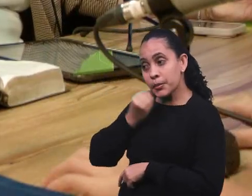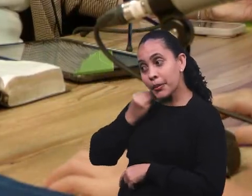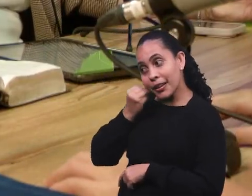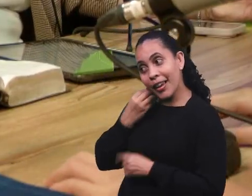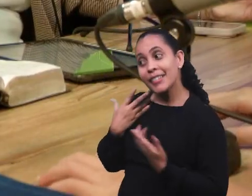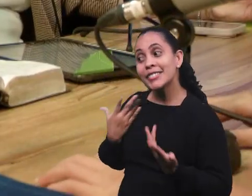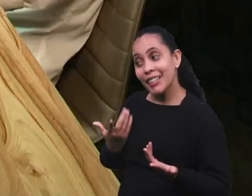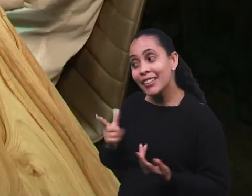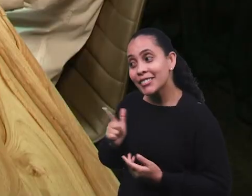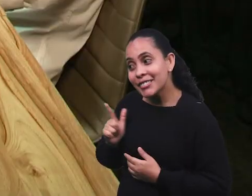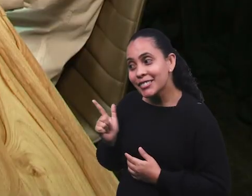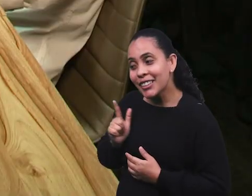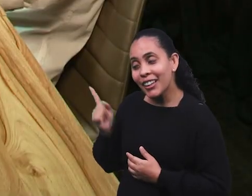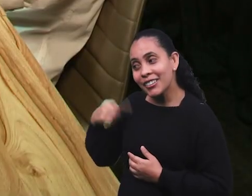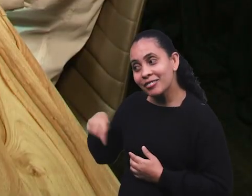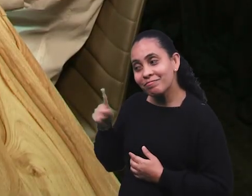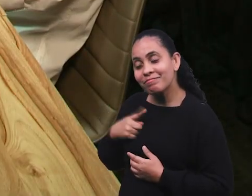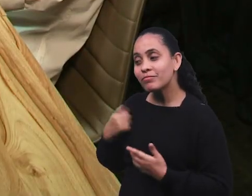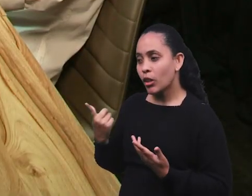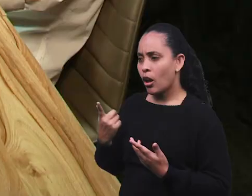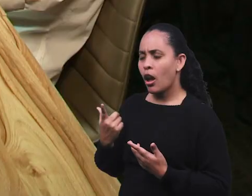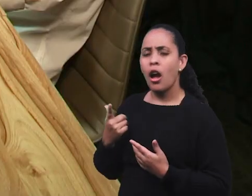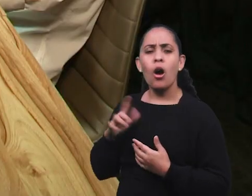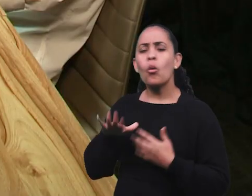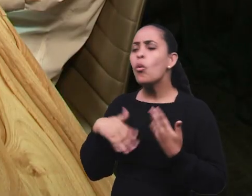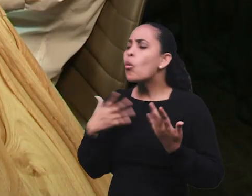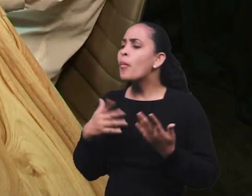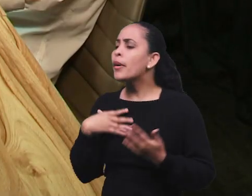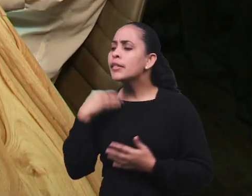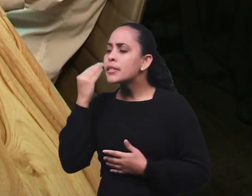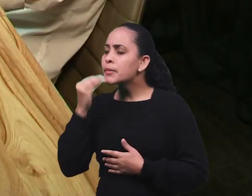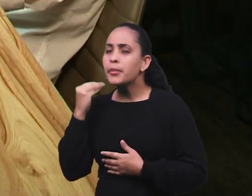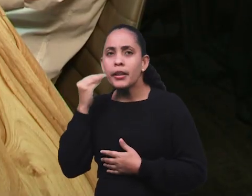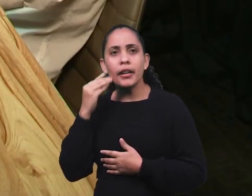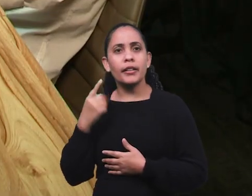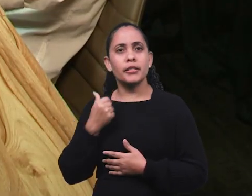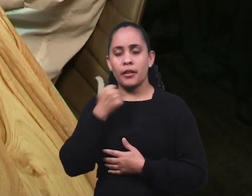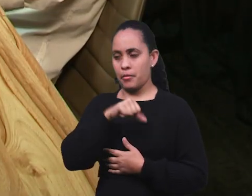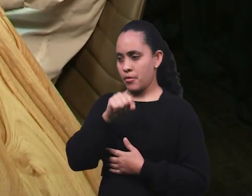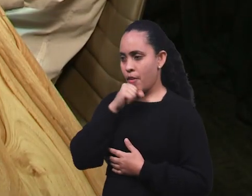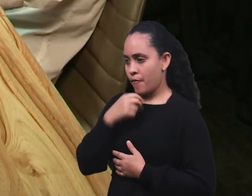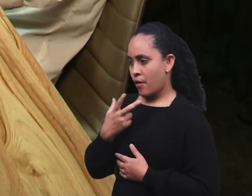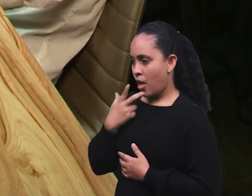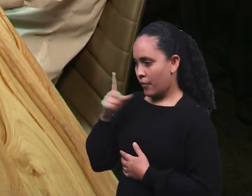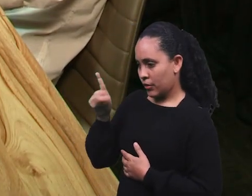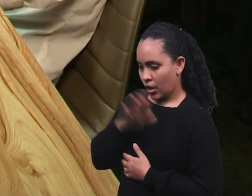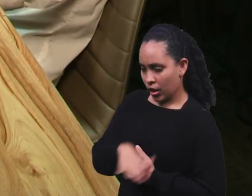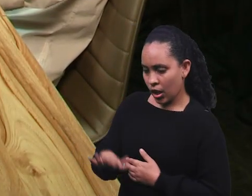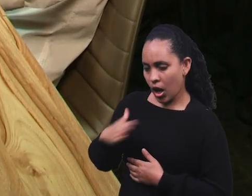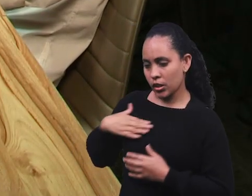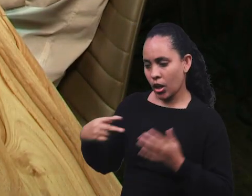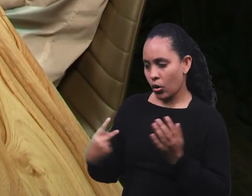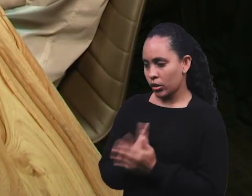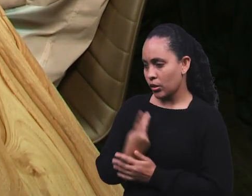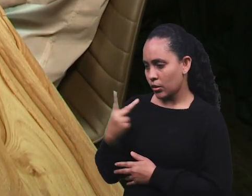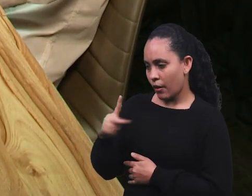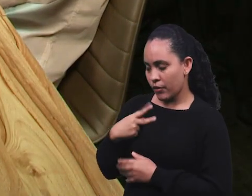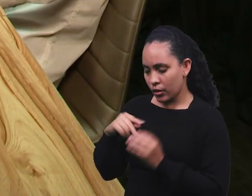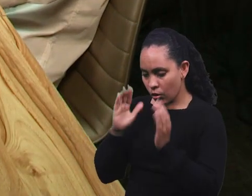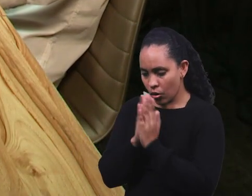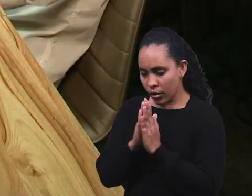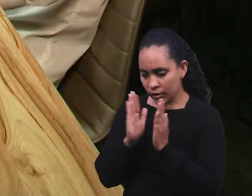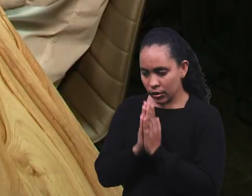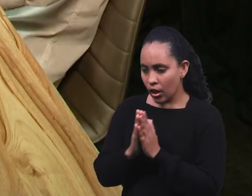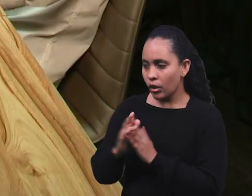coisa? Experiência. Josué, alguma experiência com você, ou que a mãe conta quando você era criança, que aconteceu Sim. com você, alguma oração